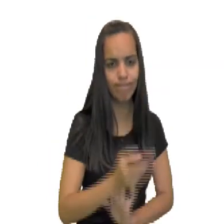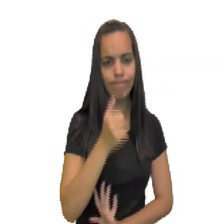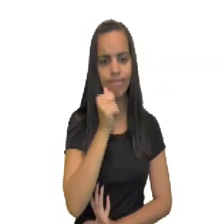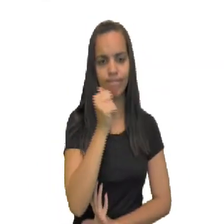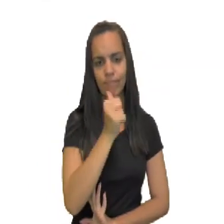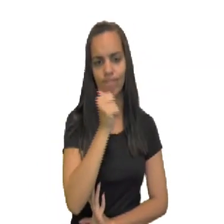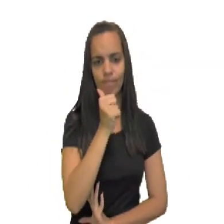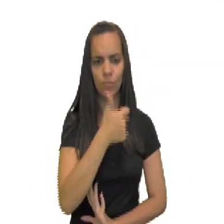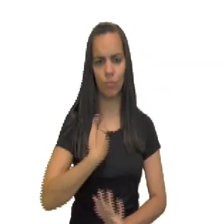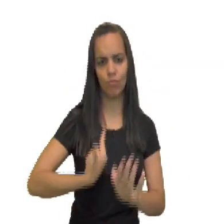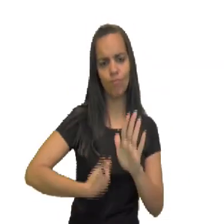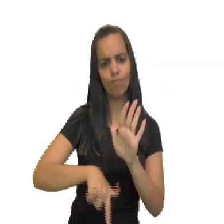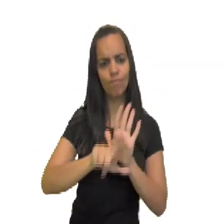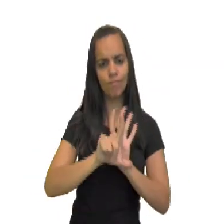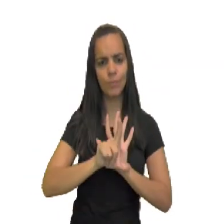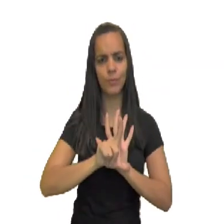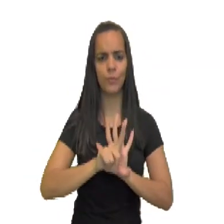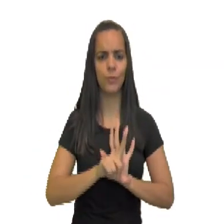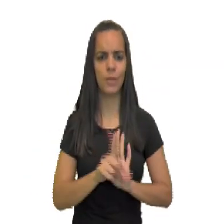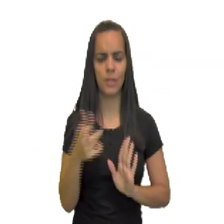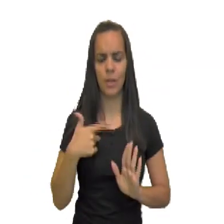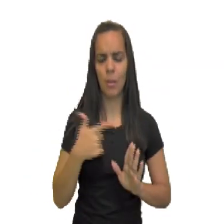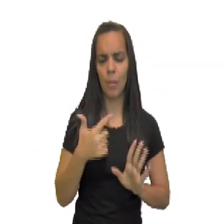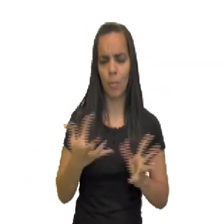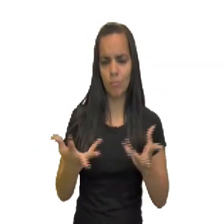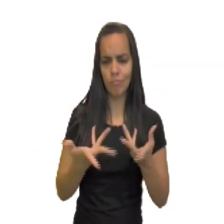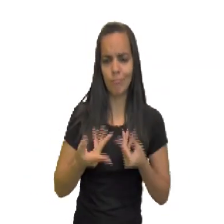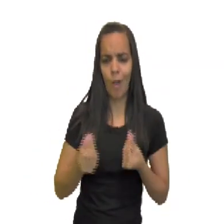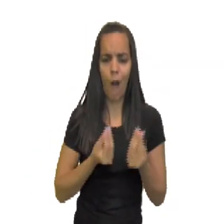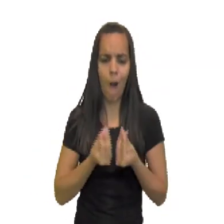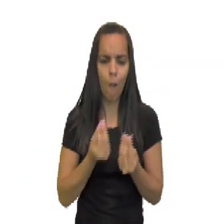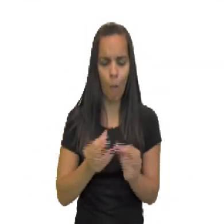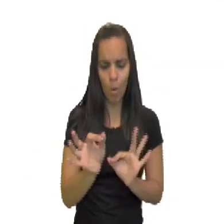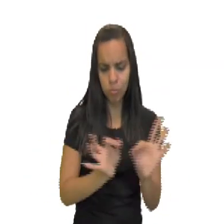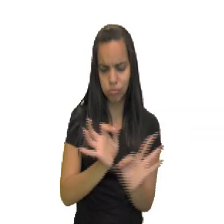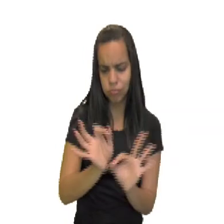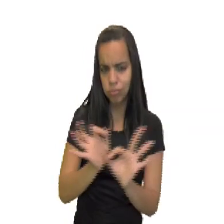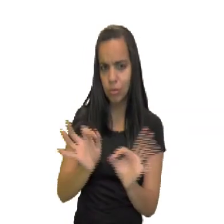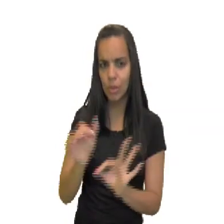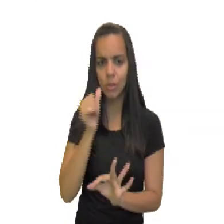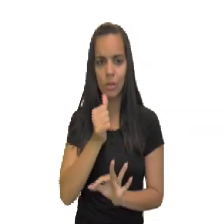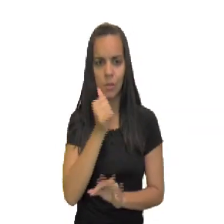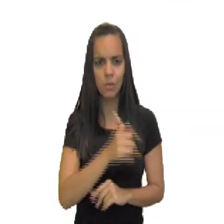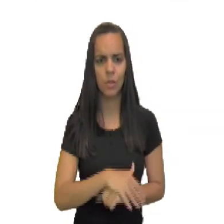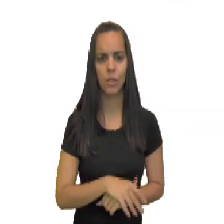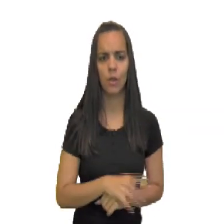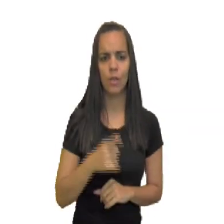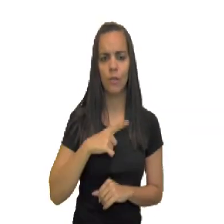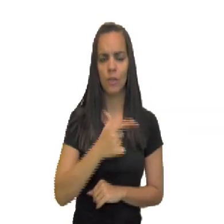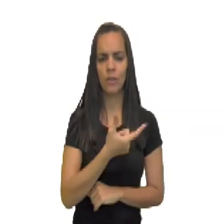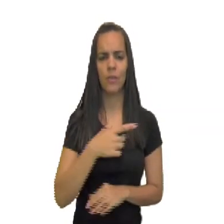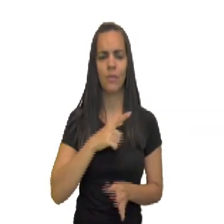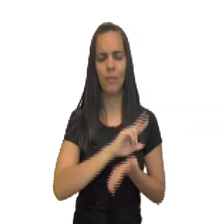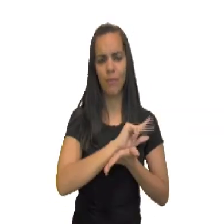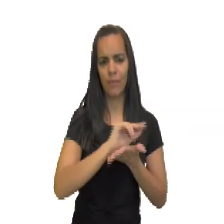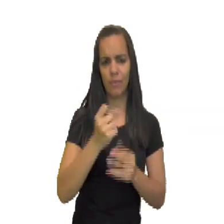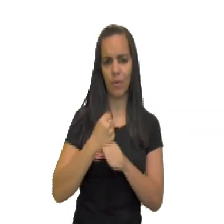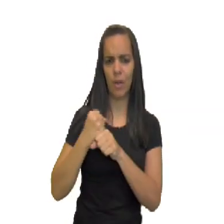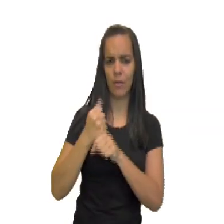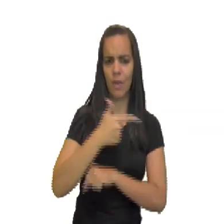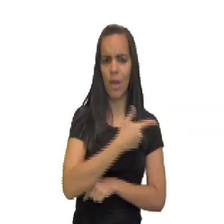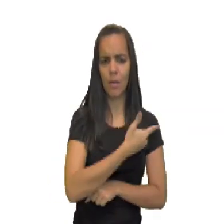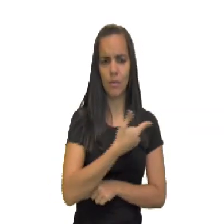por constante aperfeiçoamento, como nós vimos em 2016, 2018,